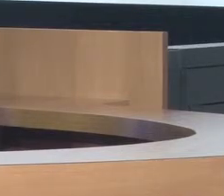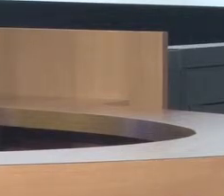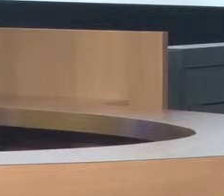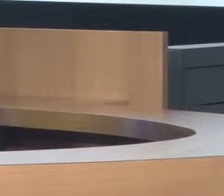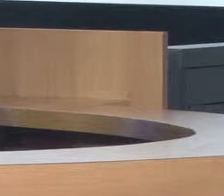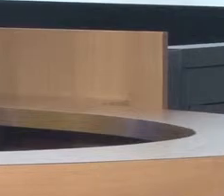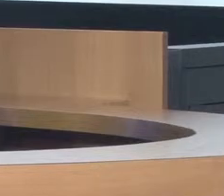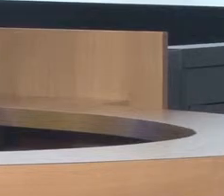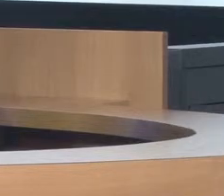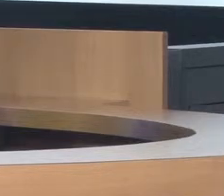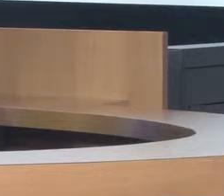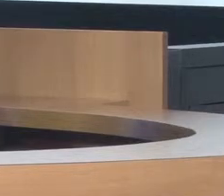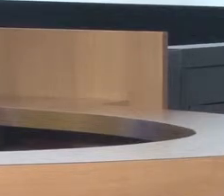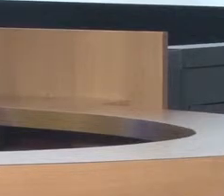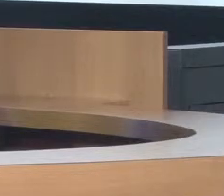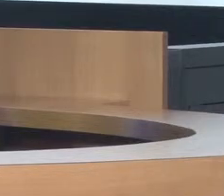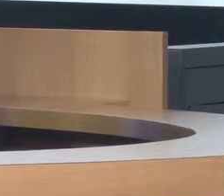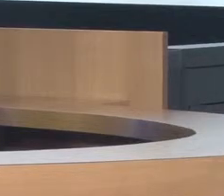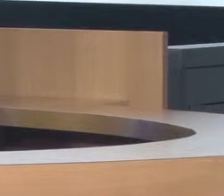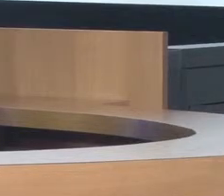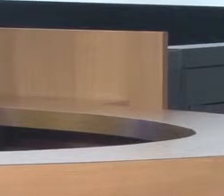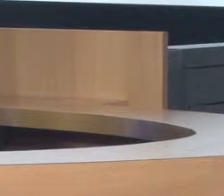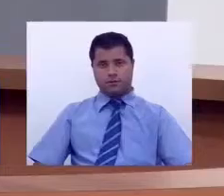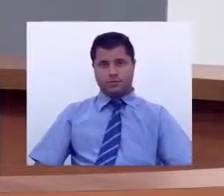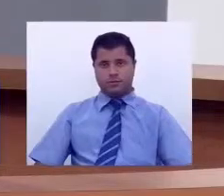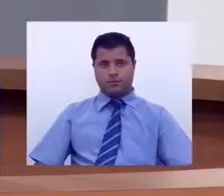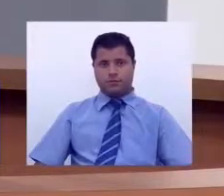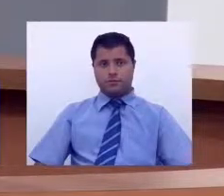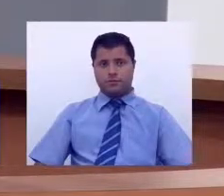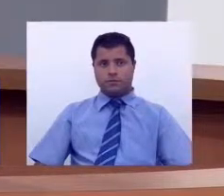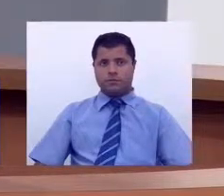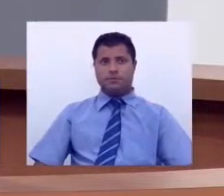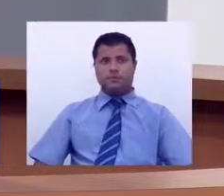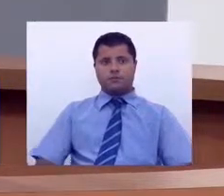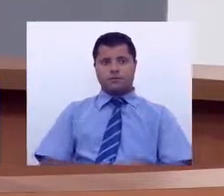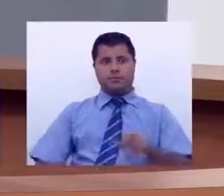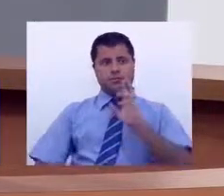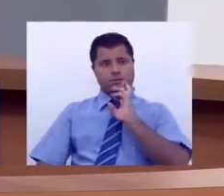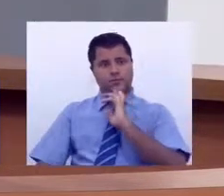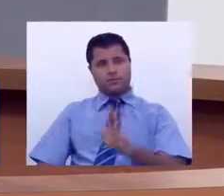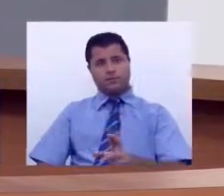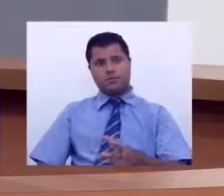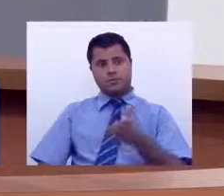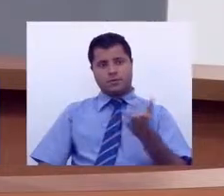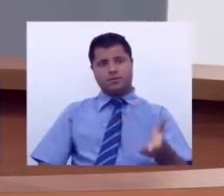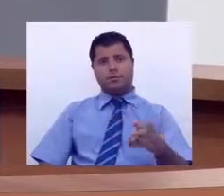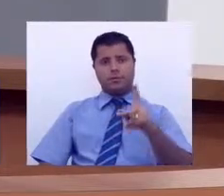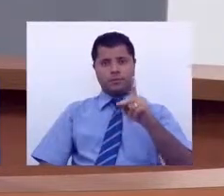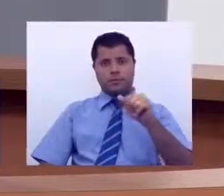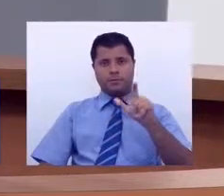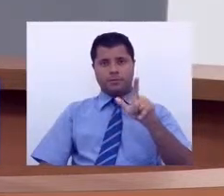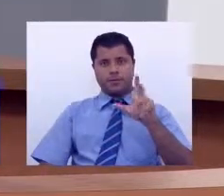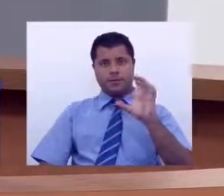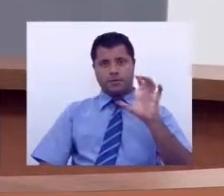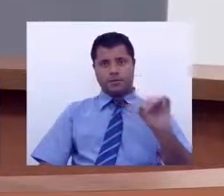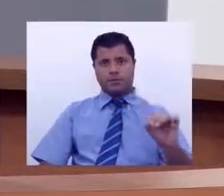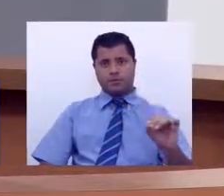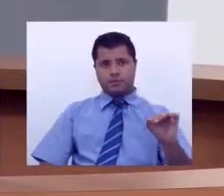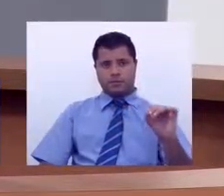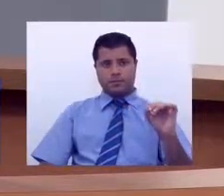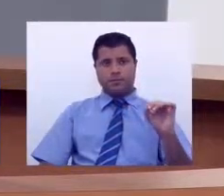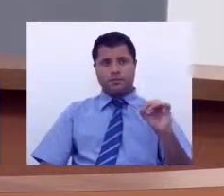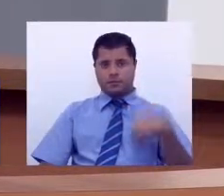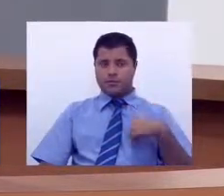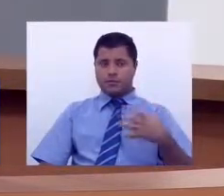são destinados ao pagamento da dívida da instituição. Respondendo ao nobre colega Paulo Sérgio, eu gostaria de pontuar